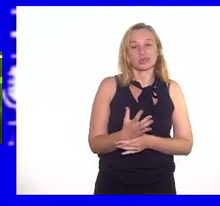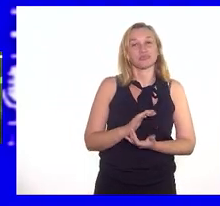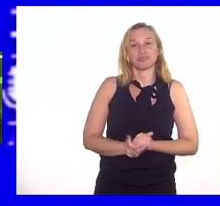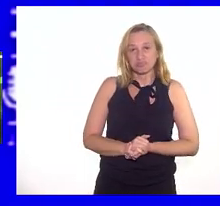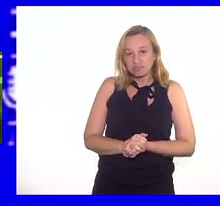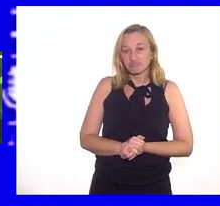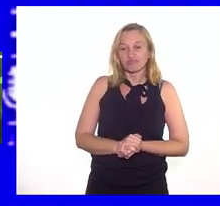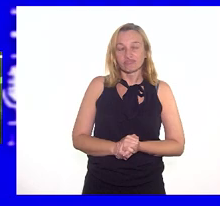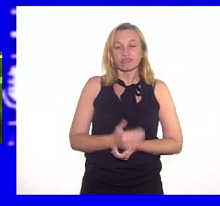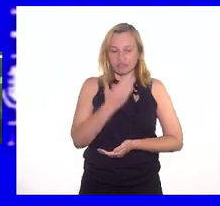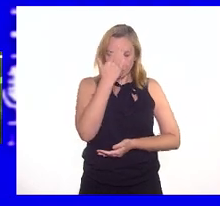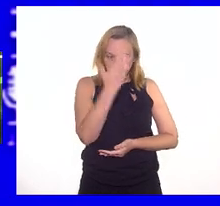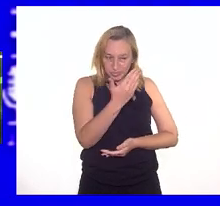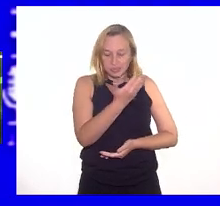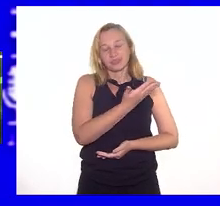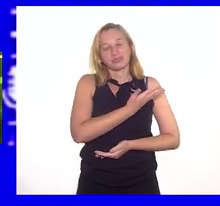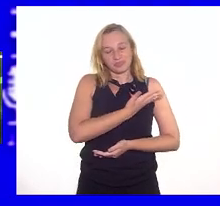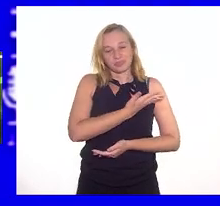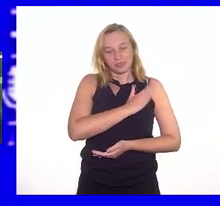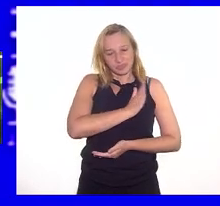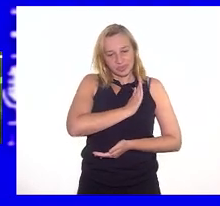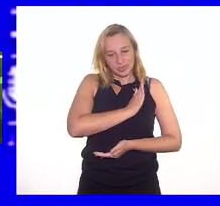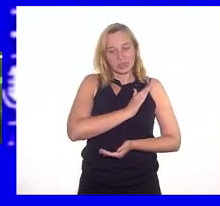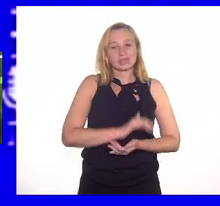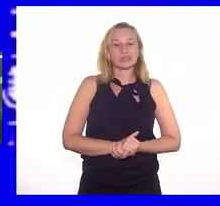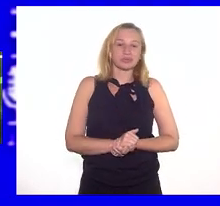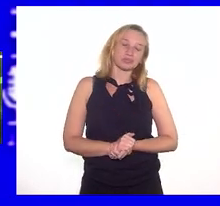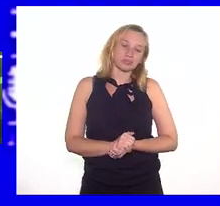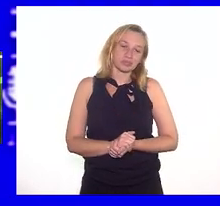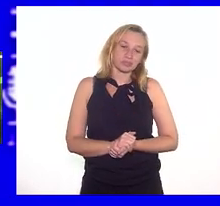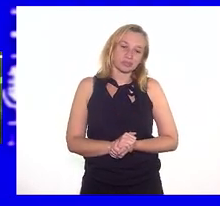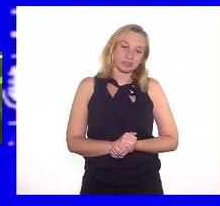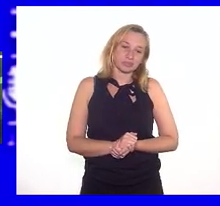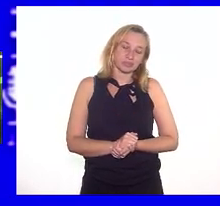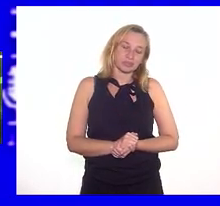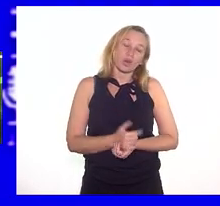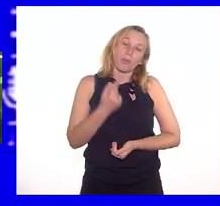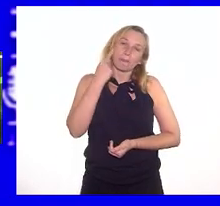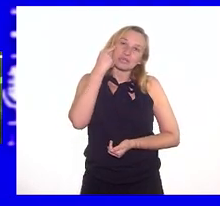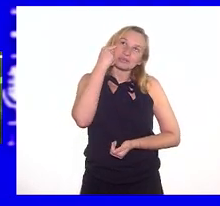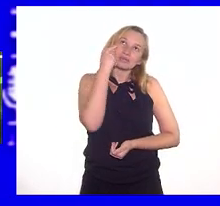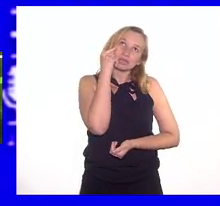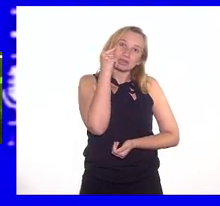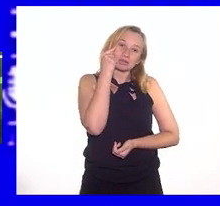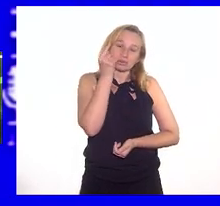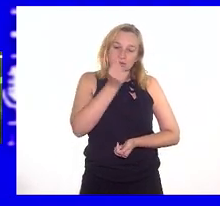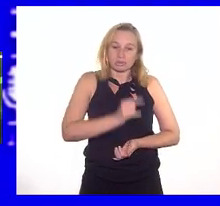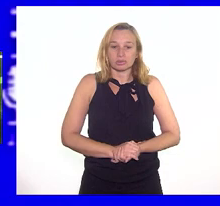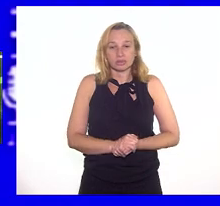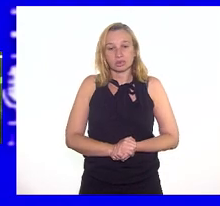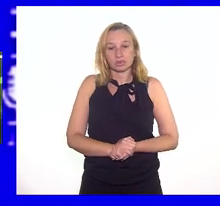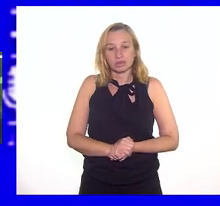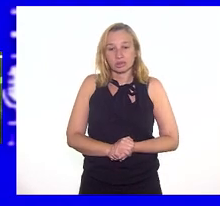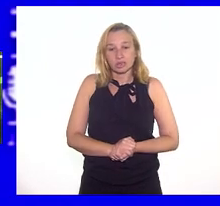Então, eu lhe agradeço de coração. E eu fico pensando, gente,